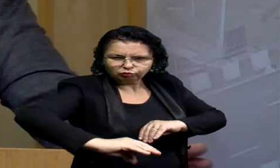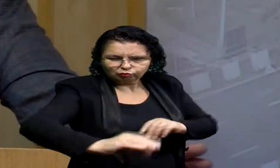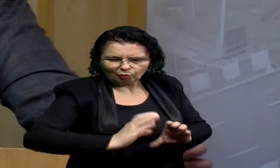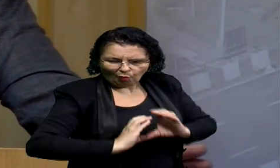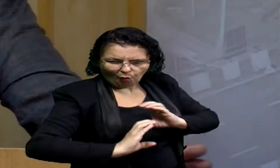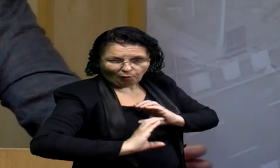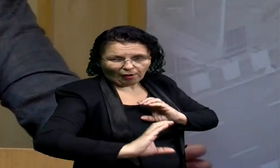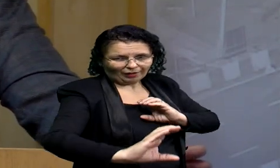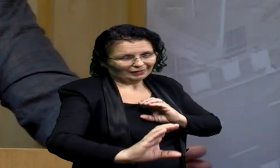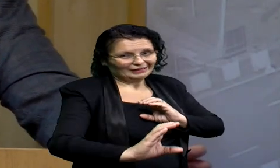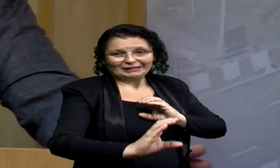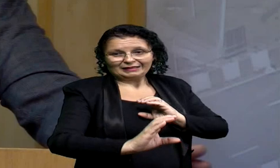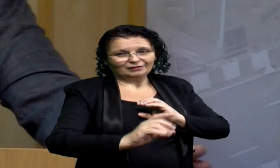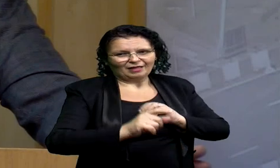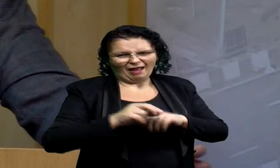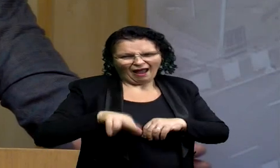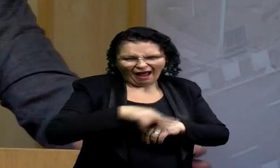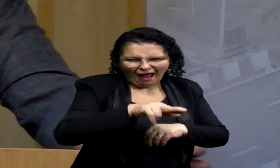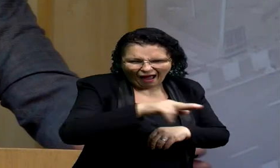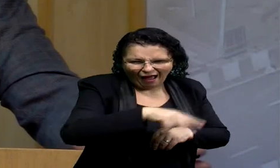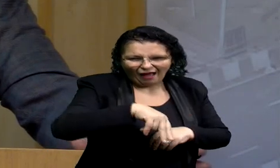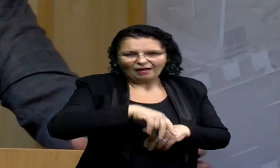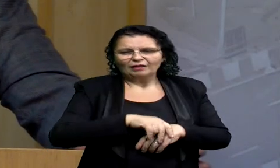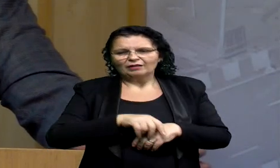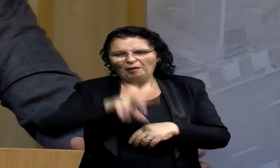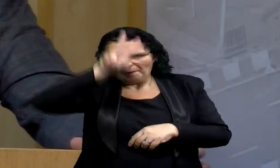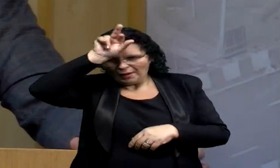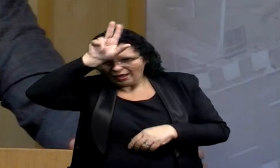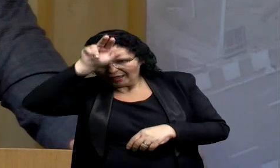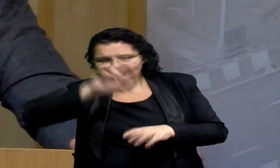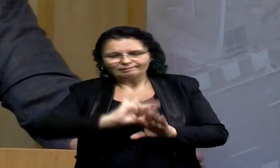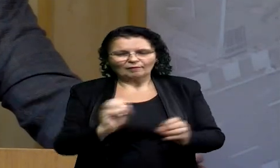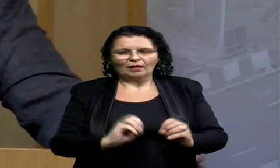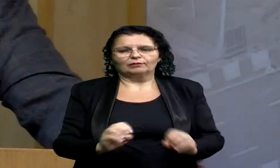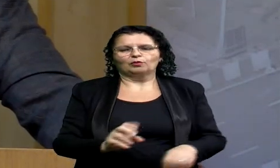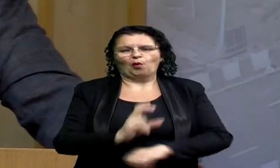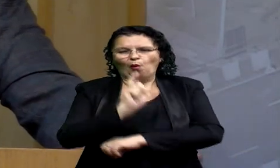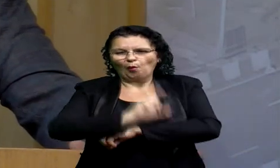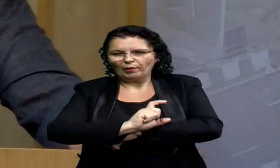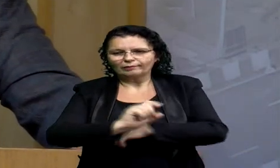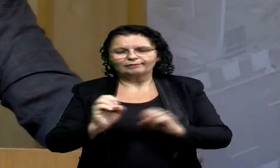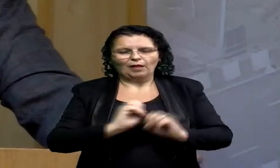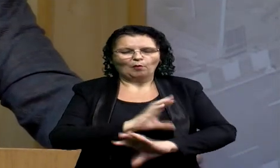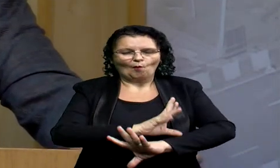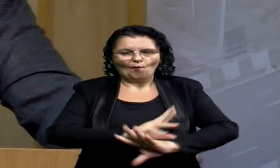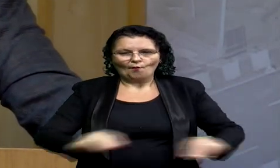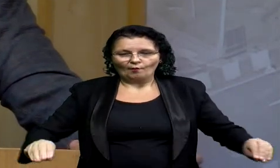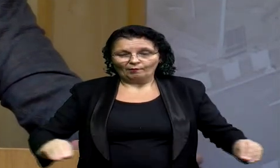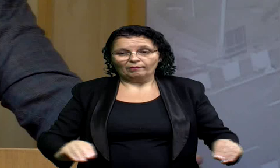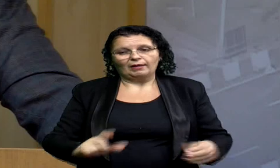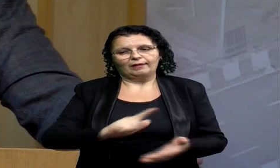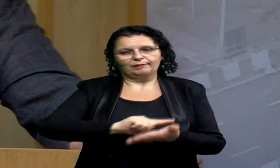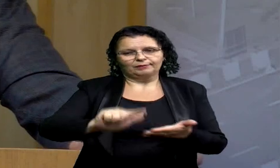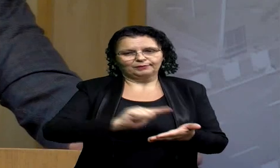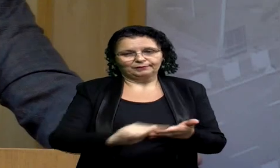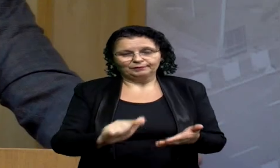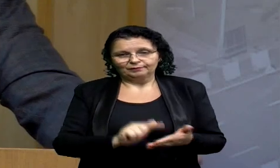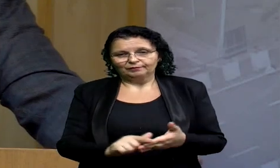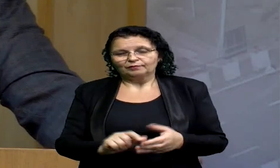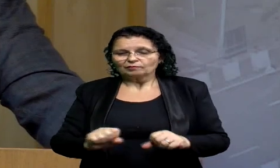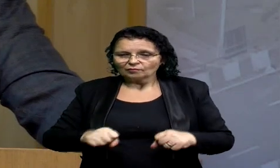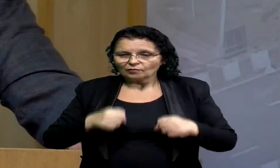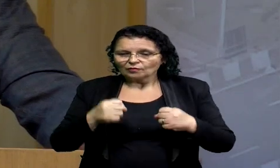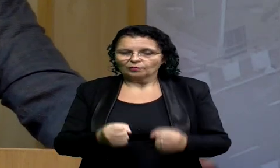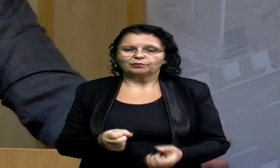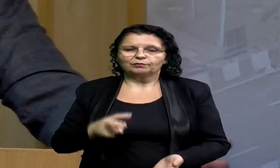lá não vai ter mais exato não vai ter barata não vai ter escorpião vai sair tudo que é a limpeza que tira tudo isso e é assim que nós